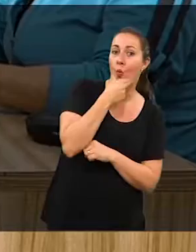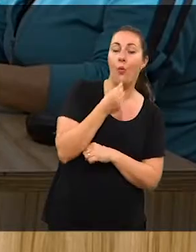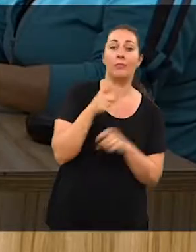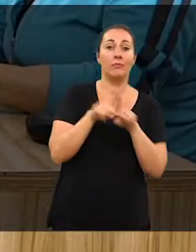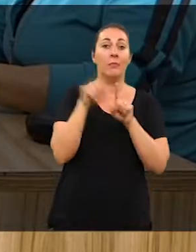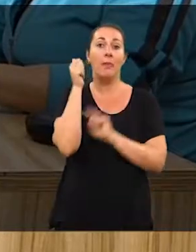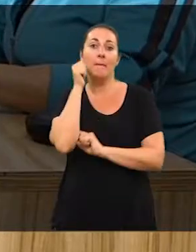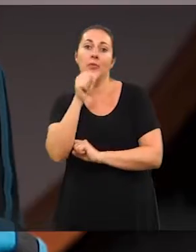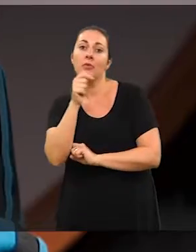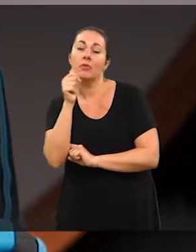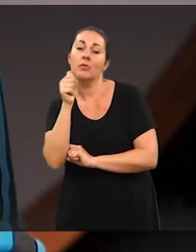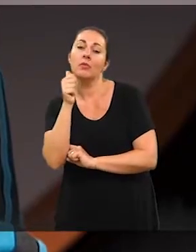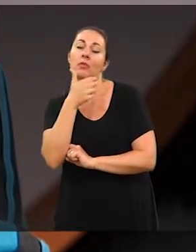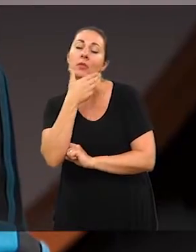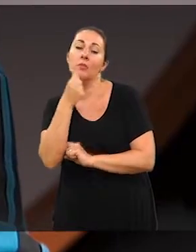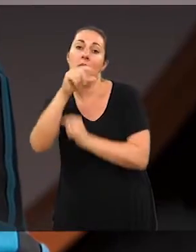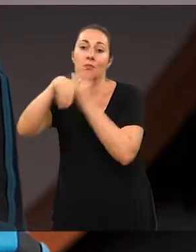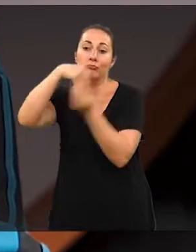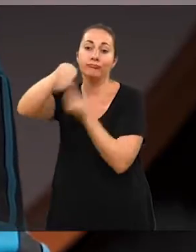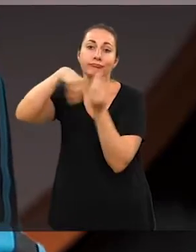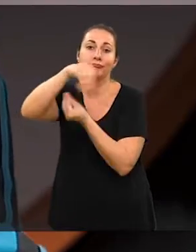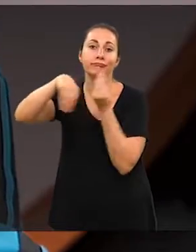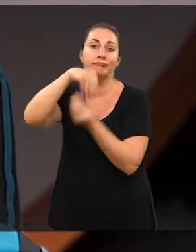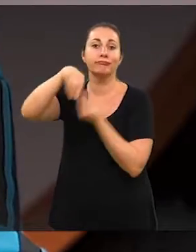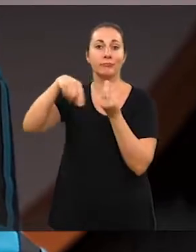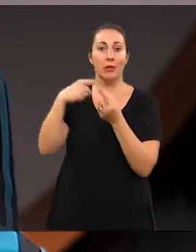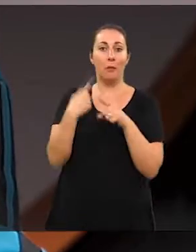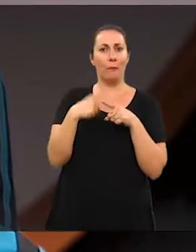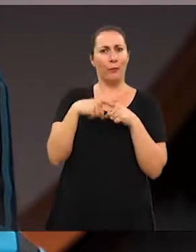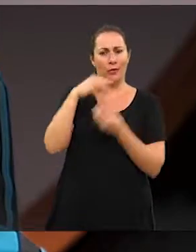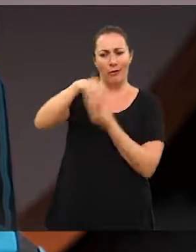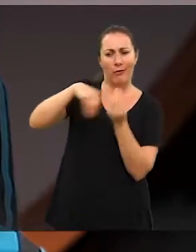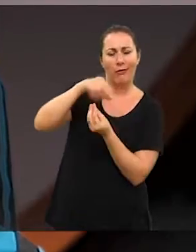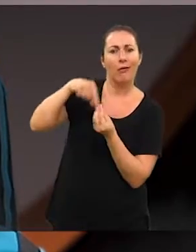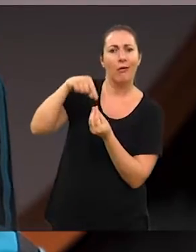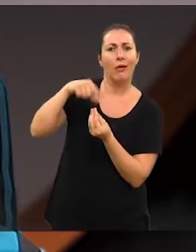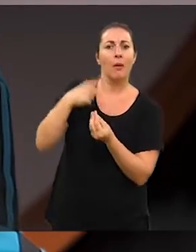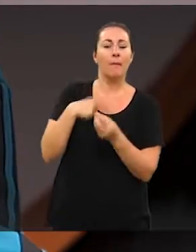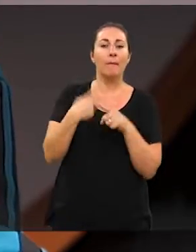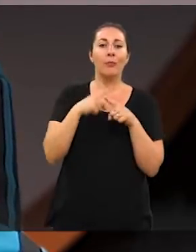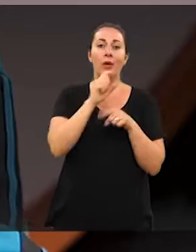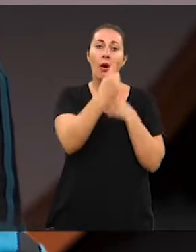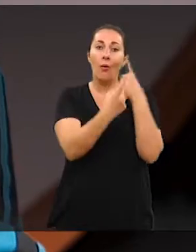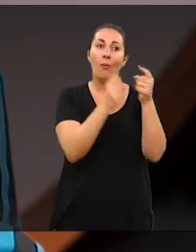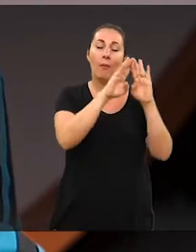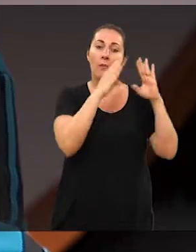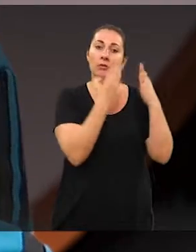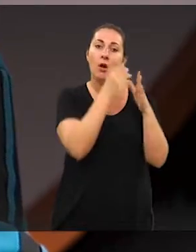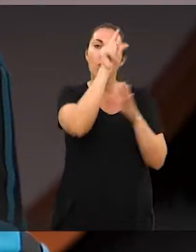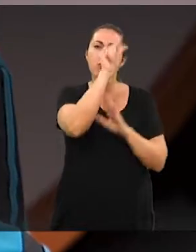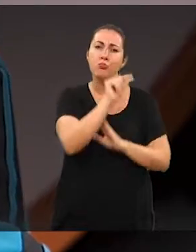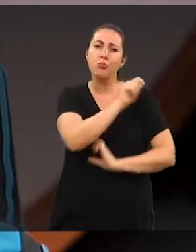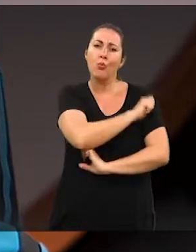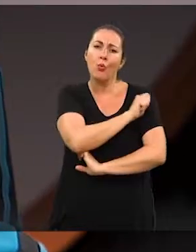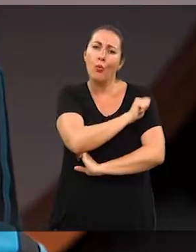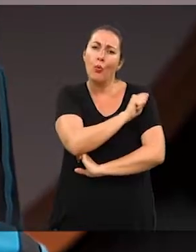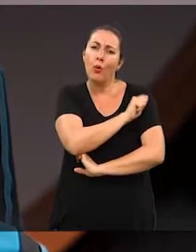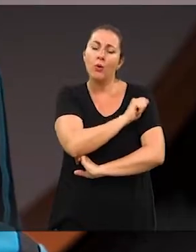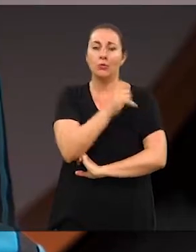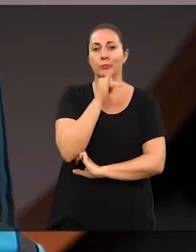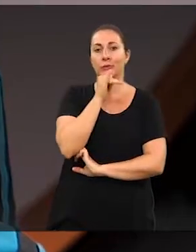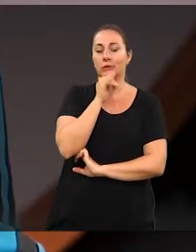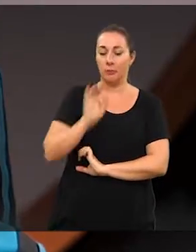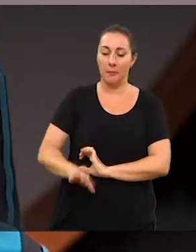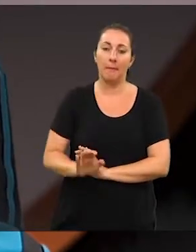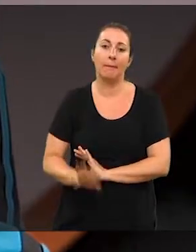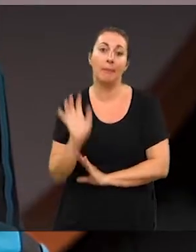que misto? Porque tem escolas que têm um número reduzido de alunos. Sim. Né? Então, assim, por exemplo, digamos assim,